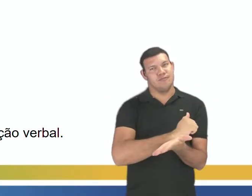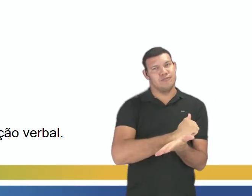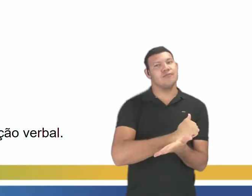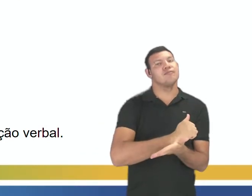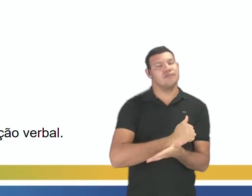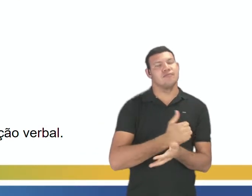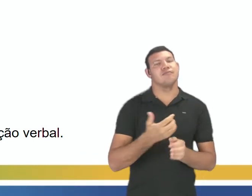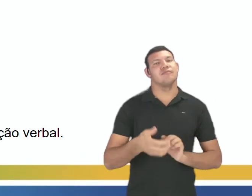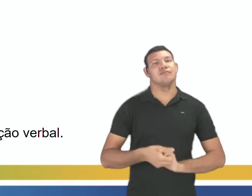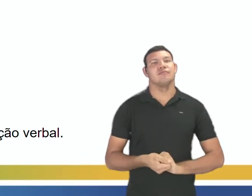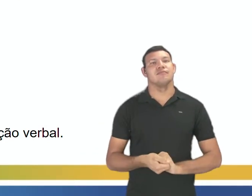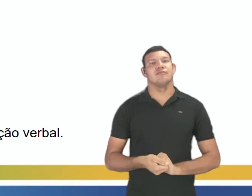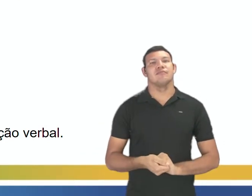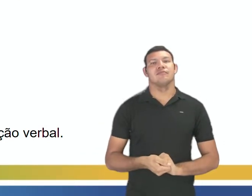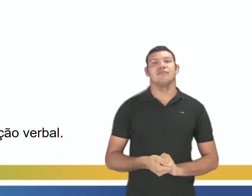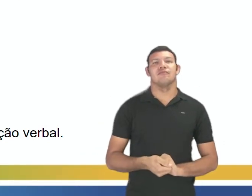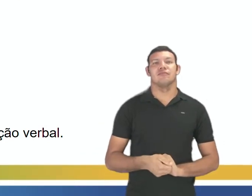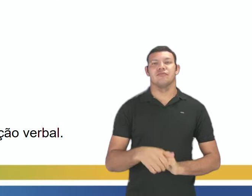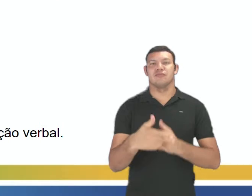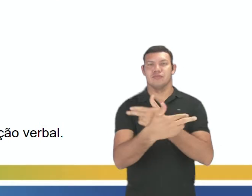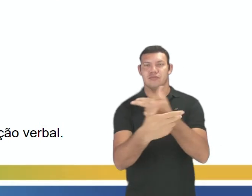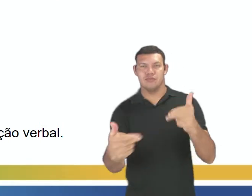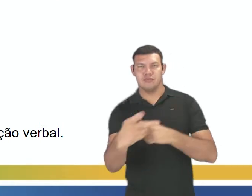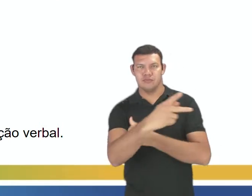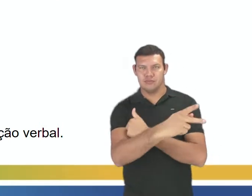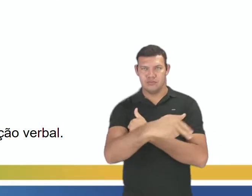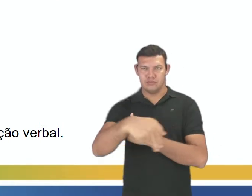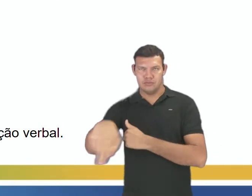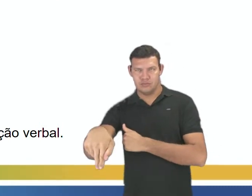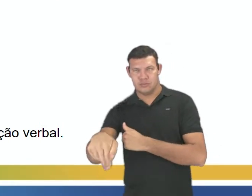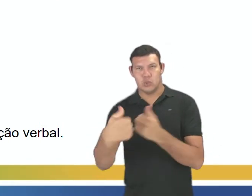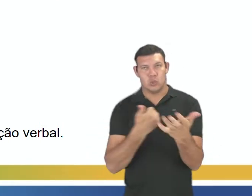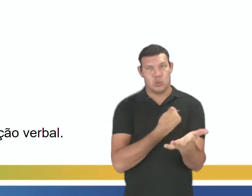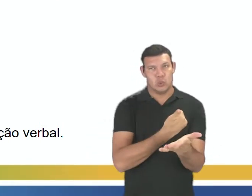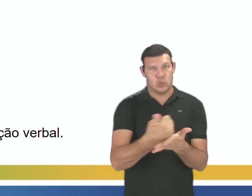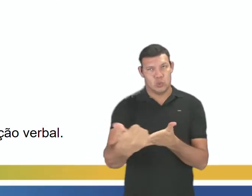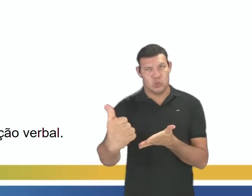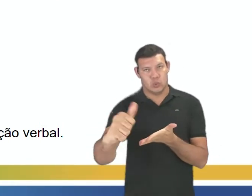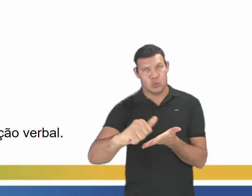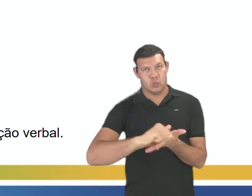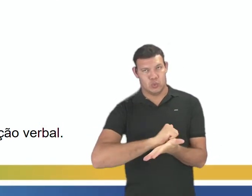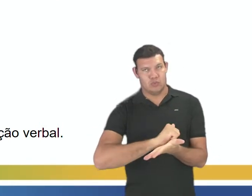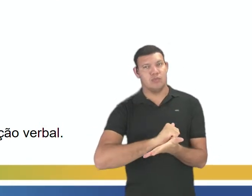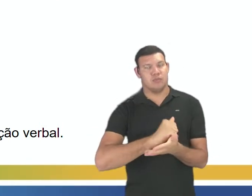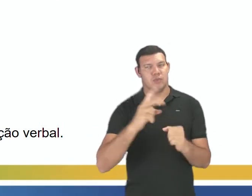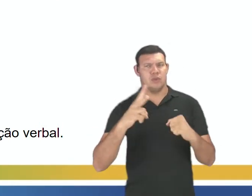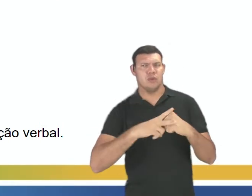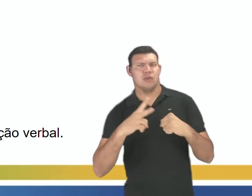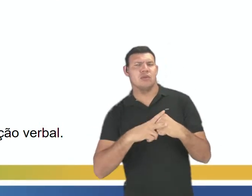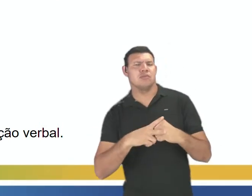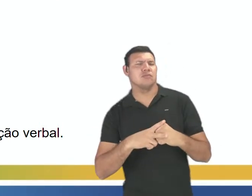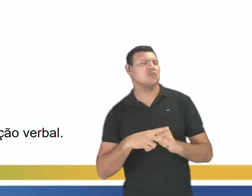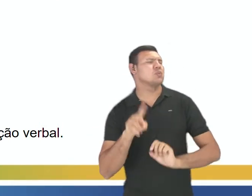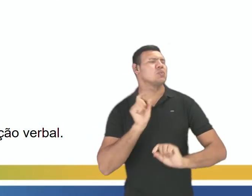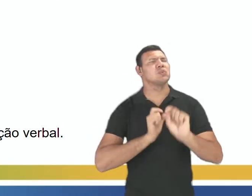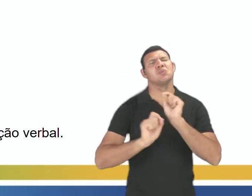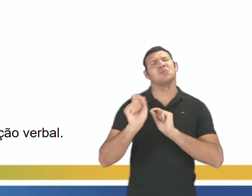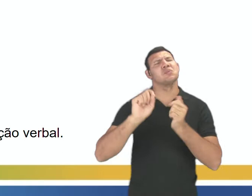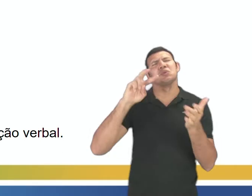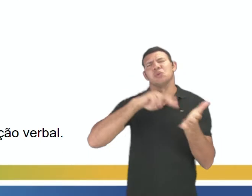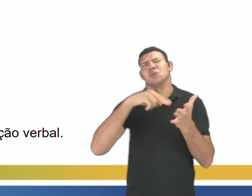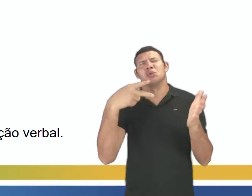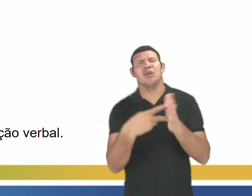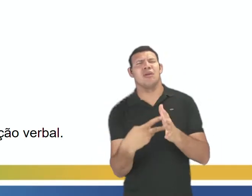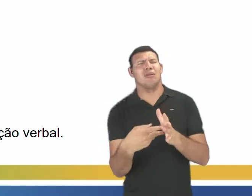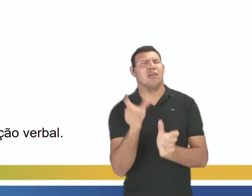coisa acontece aqui. Os object pronouns eles vão receber ou vão sofrer a ação do verbo. Mas o que quer dizer isso, né? Um monte de palavras